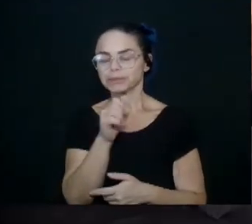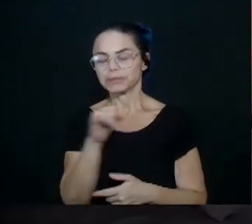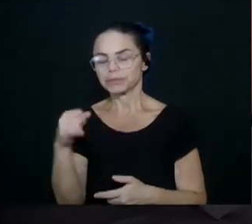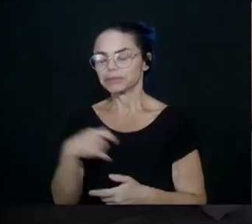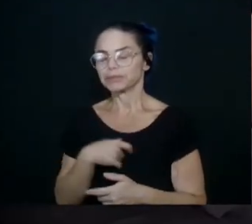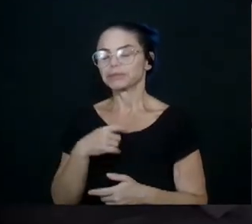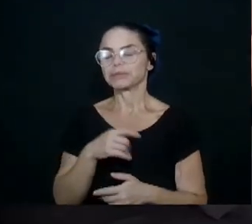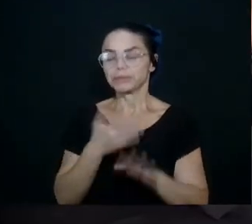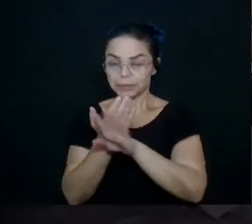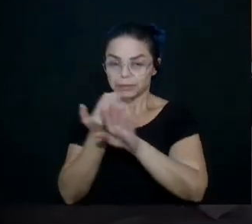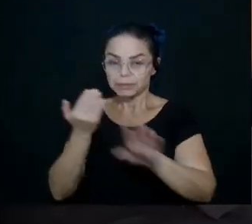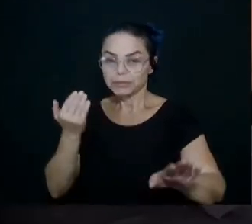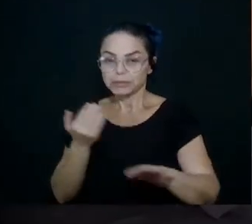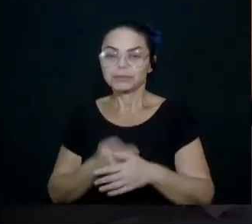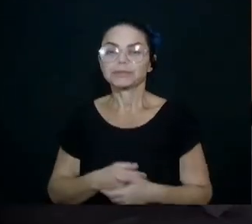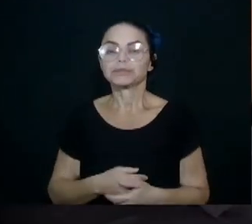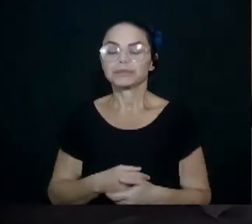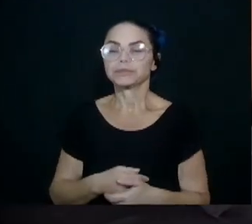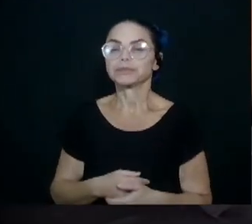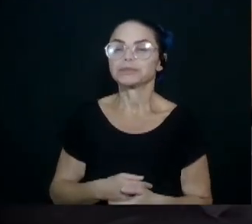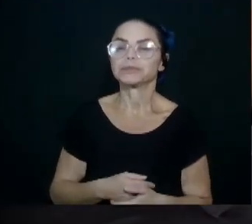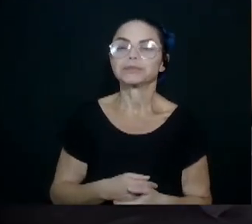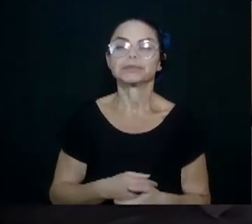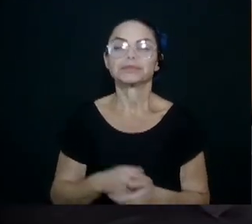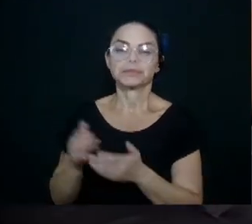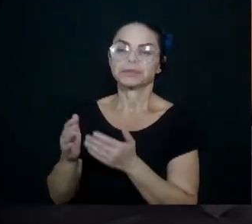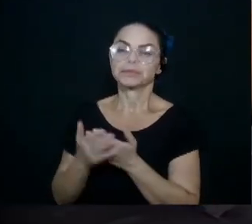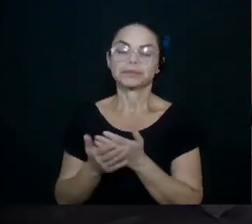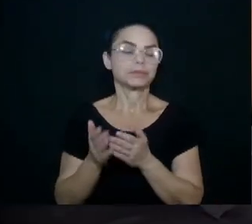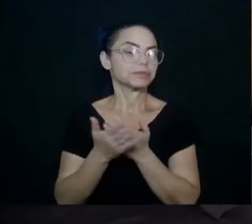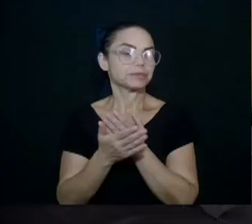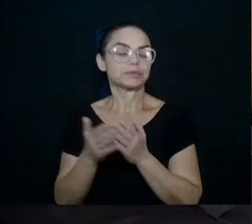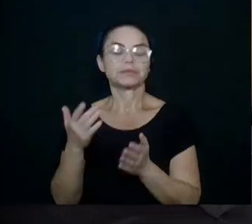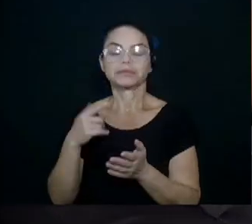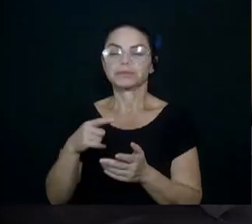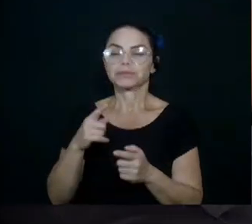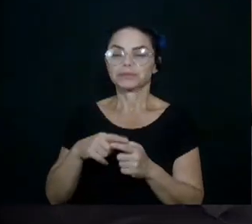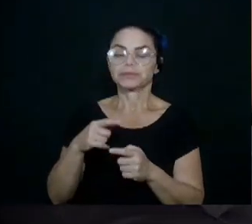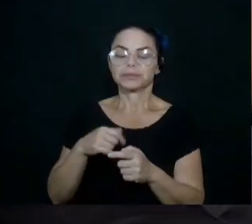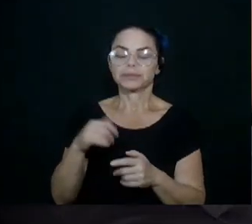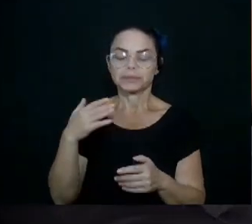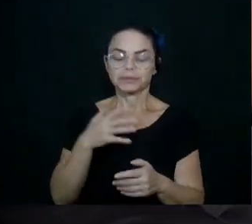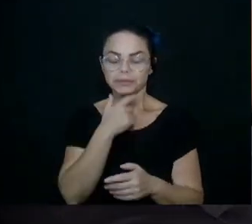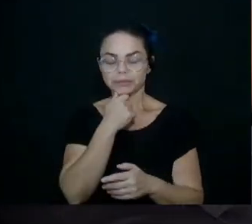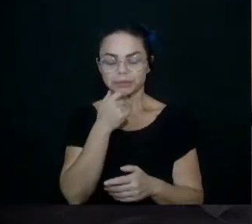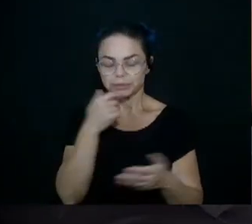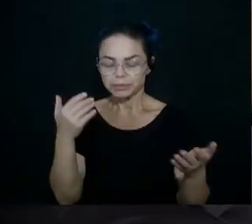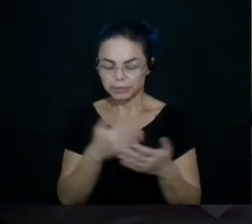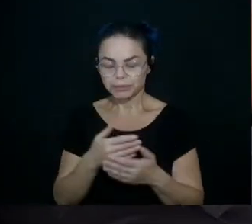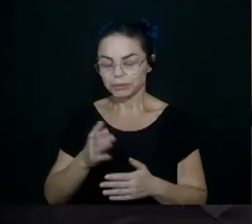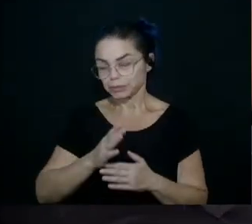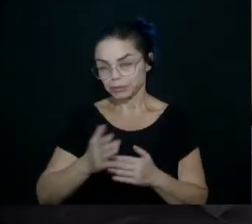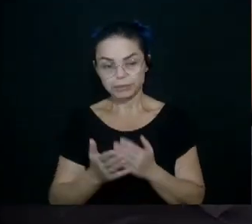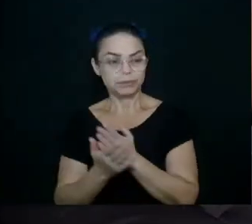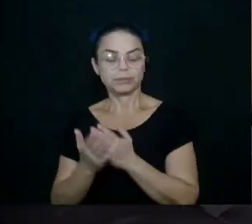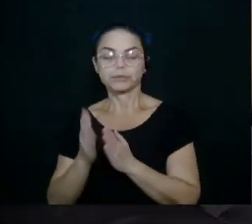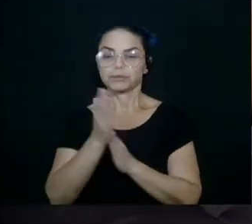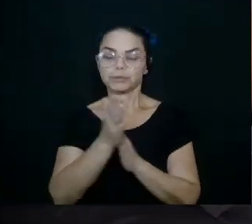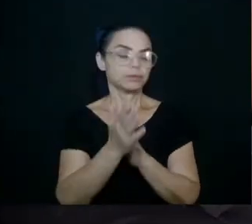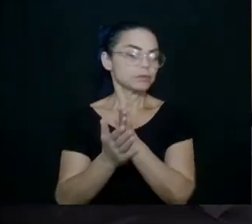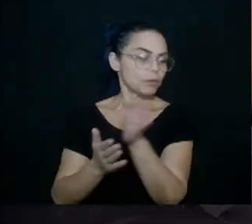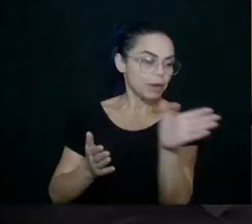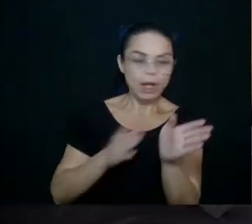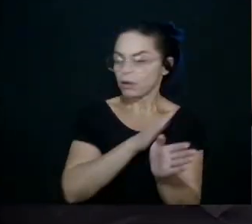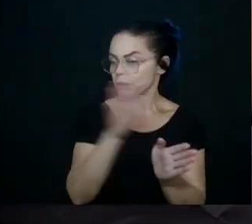separar os nossos caminhos, assim, e foi a partir daí que eu falei, cara, agora pode ser que eu tenha uma oportunidade, pode ser que seja um